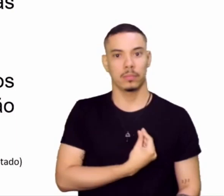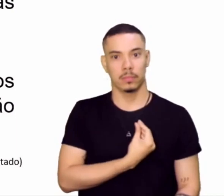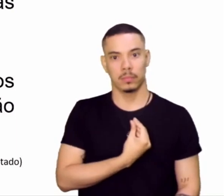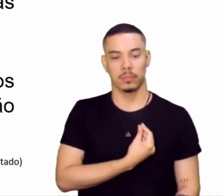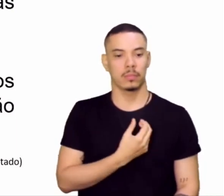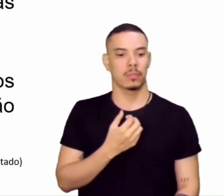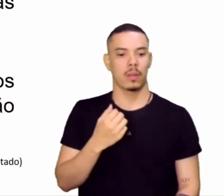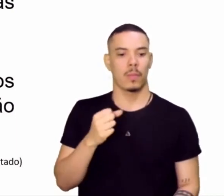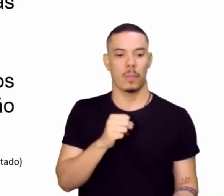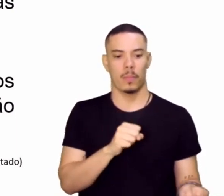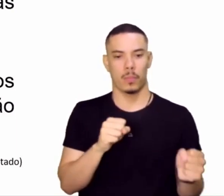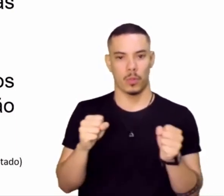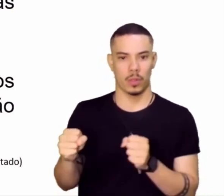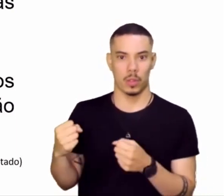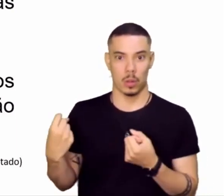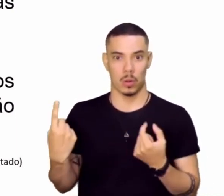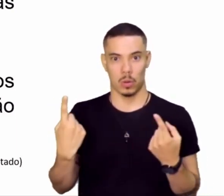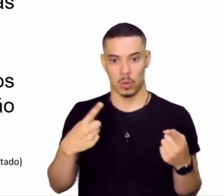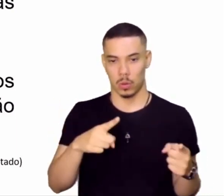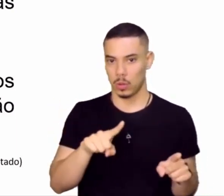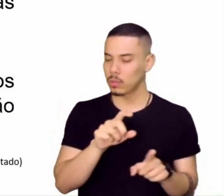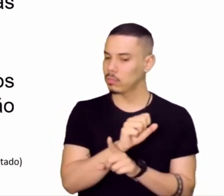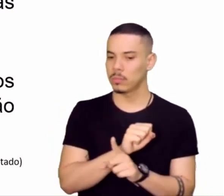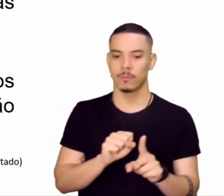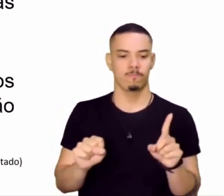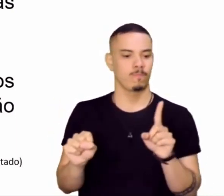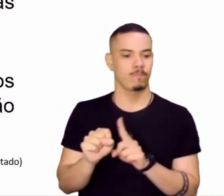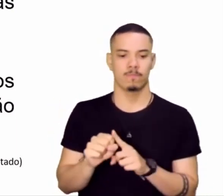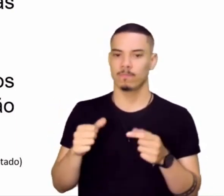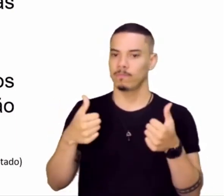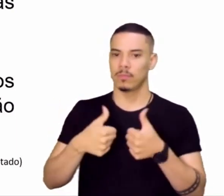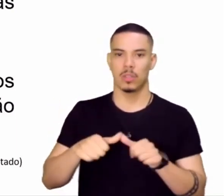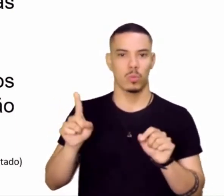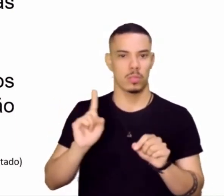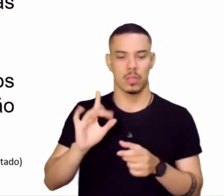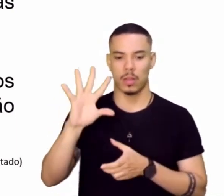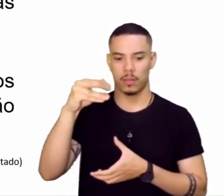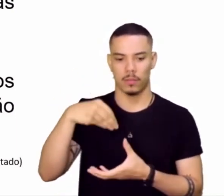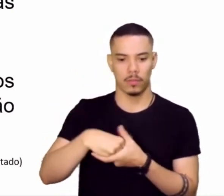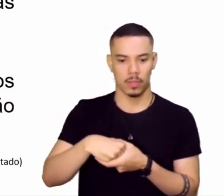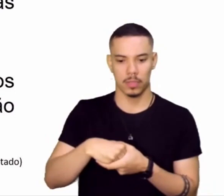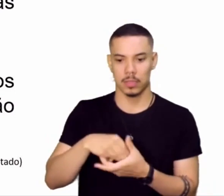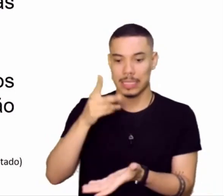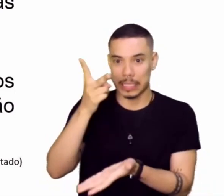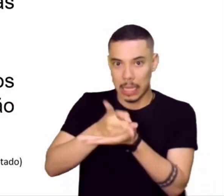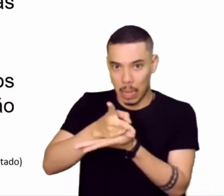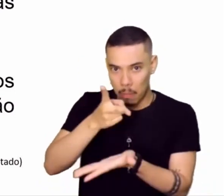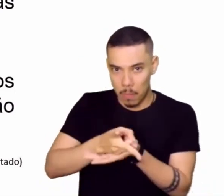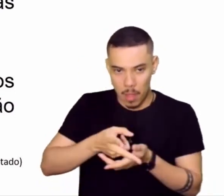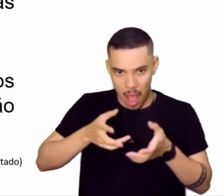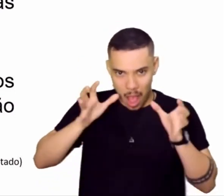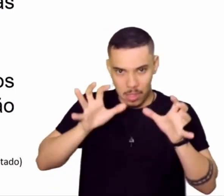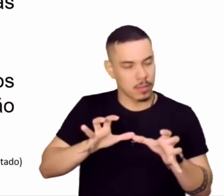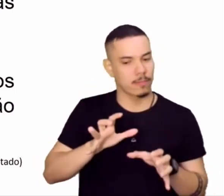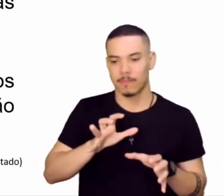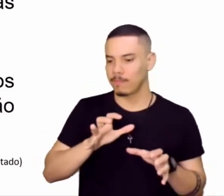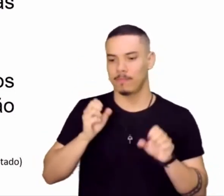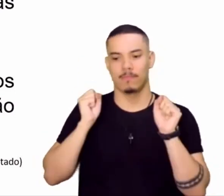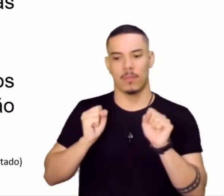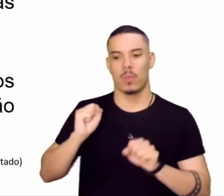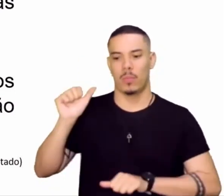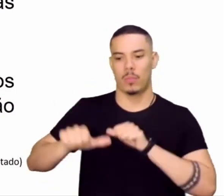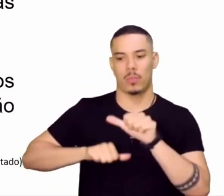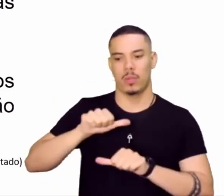contrapoderes sociais, né? A sociedade democrática não está fixada numa forma para sempre determinada. Então, assim,